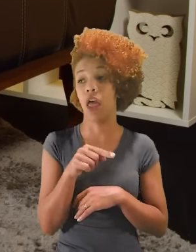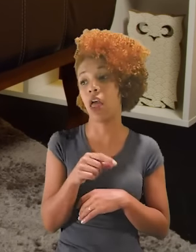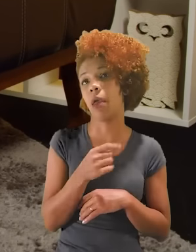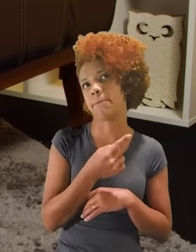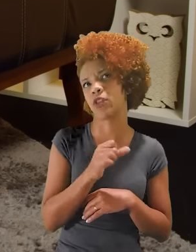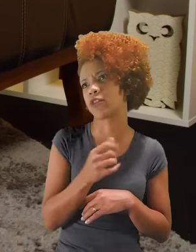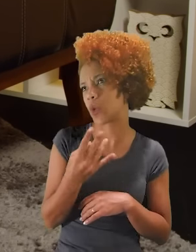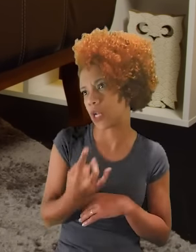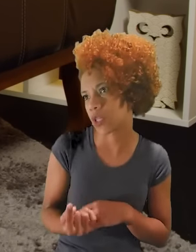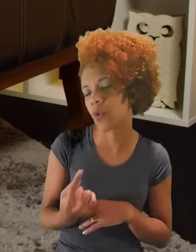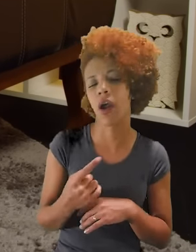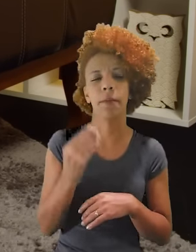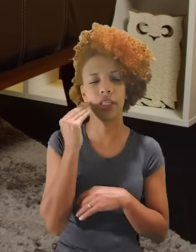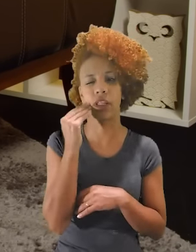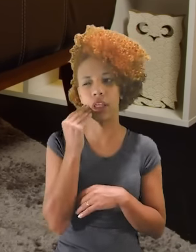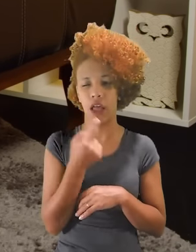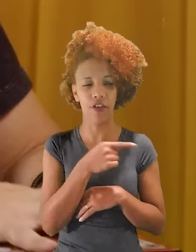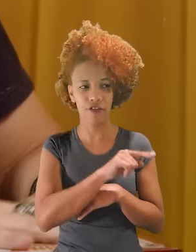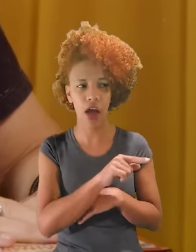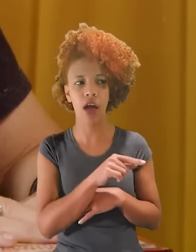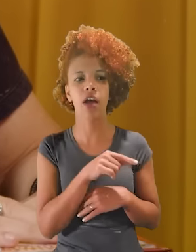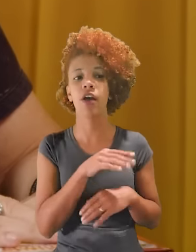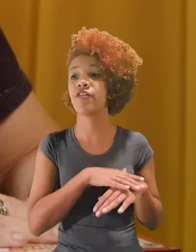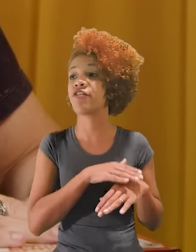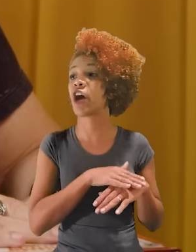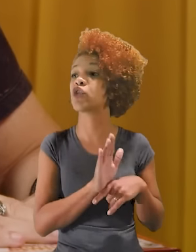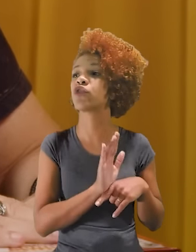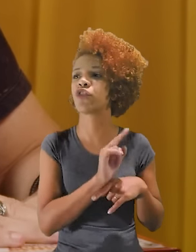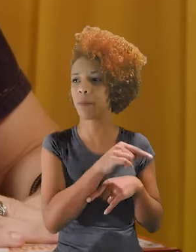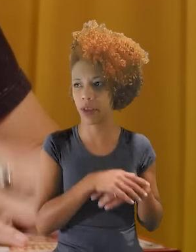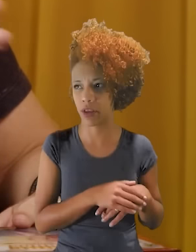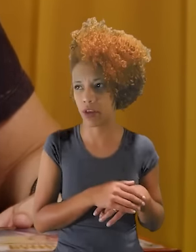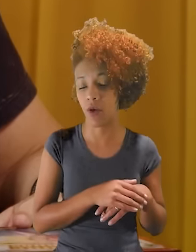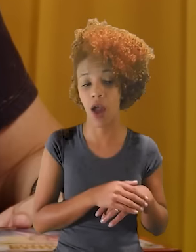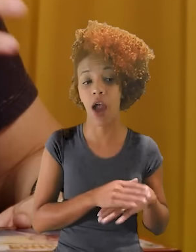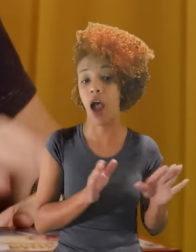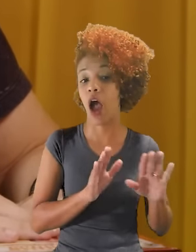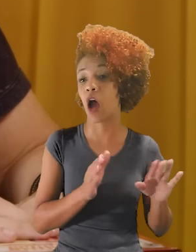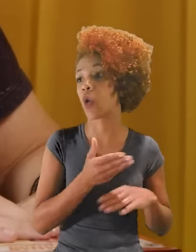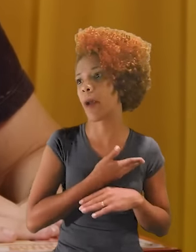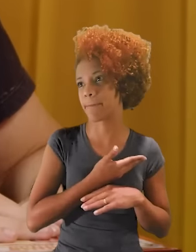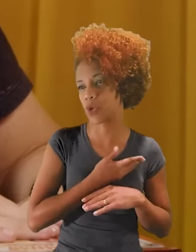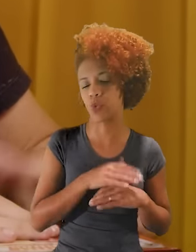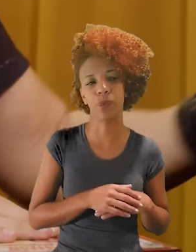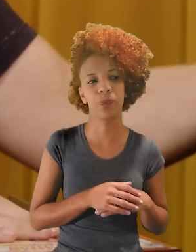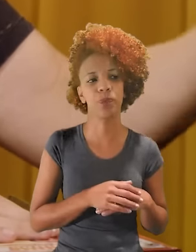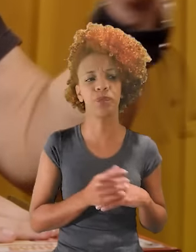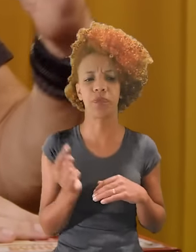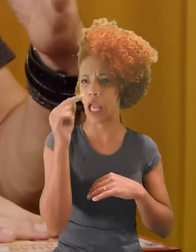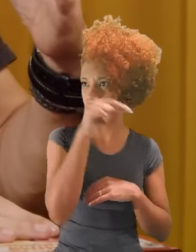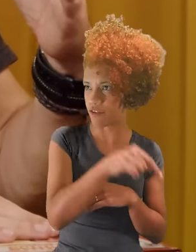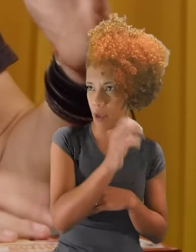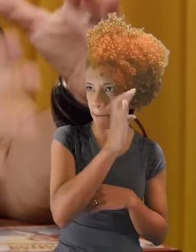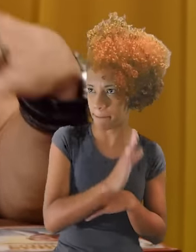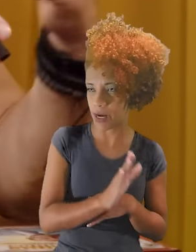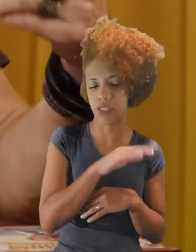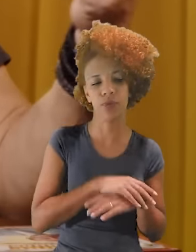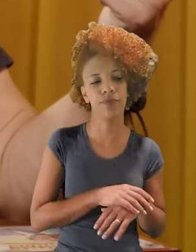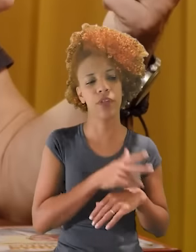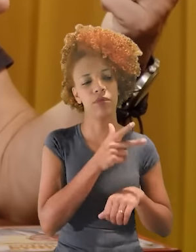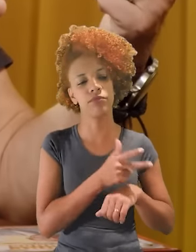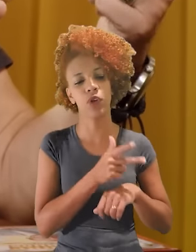Então ele não queria vir, mas os caras forçaram, falaram assim, vamos fazer o seguinte, vai pra lá, a gente produz um filme lá, que foi o Alô Amigos. Aí ele falou, beleza. Aí ele veio pra cá, e